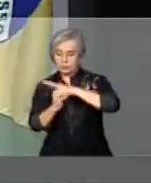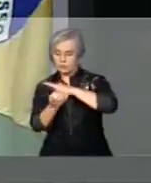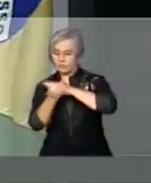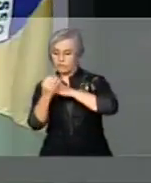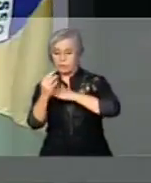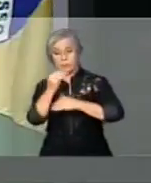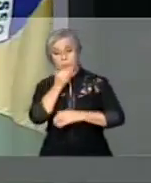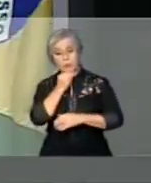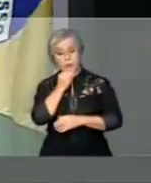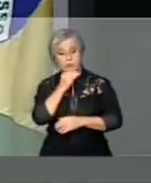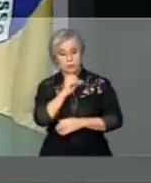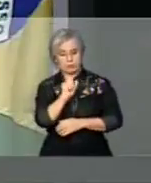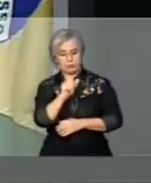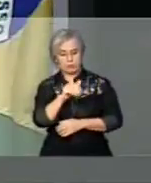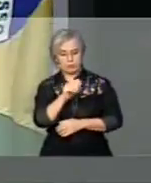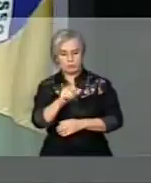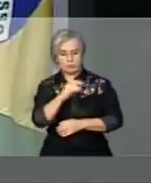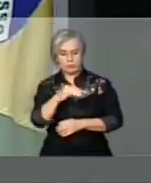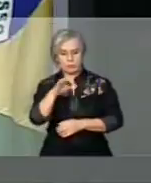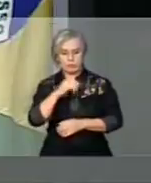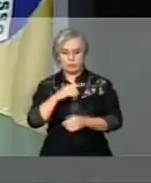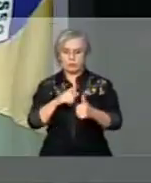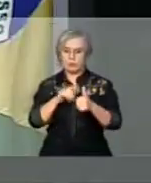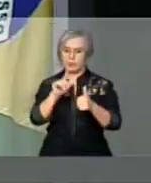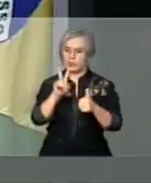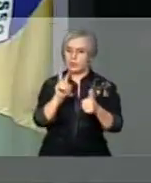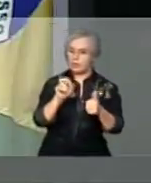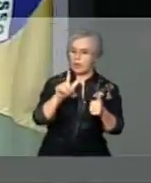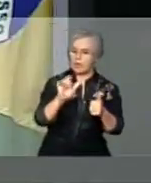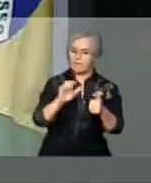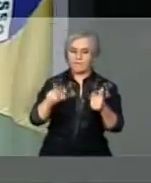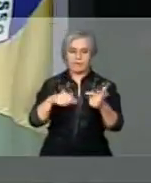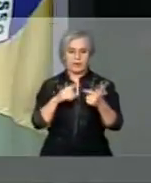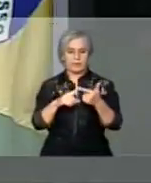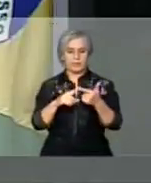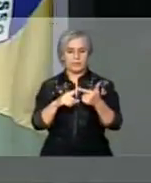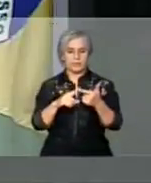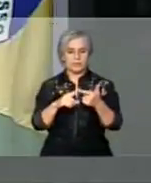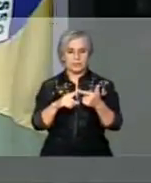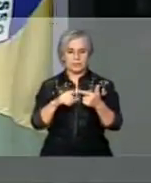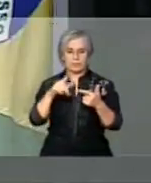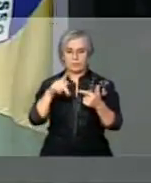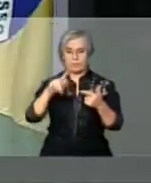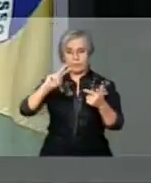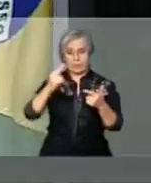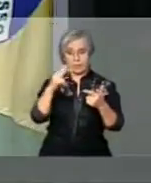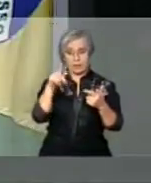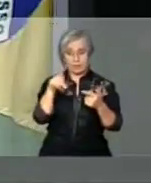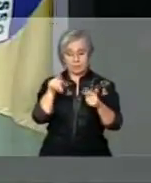Samarco, que é constituída pelos acionistas da Vale do Rio Doce e pela BHP,